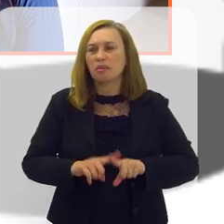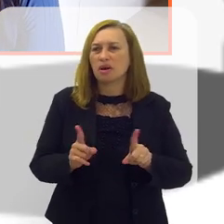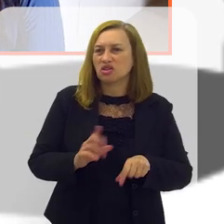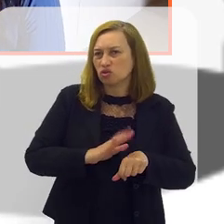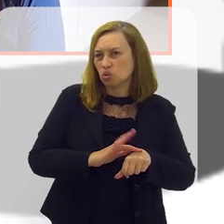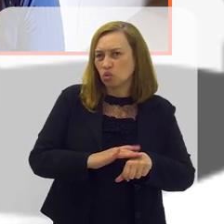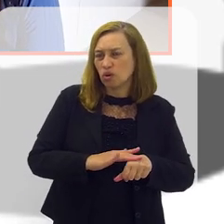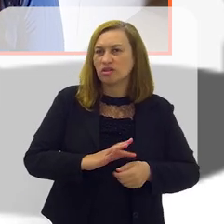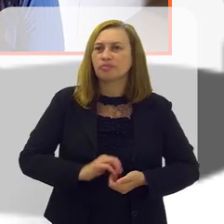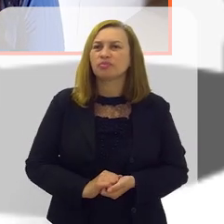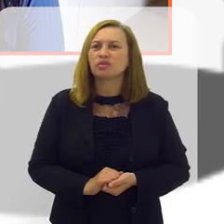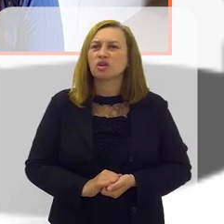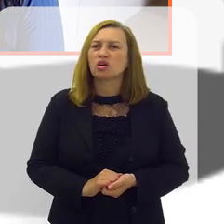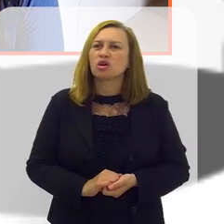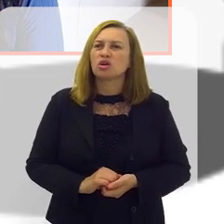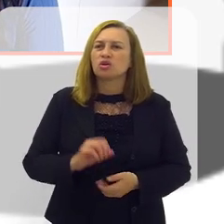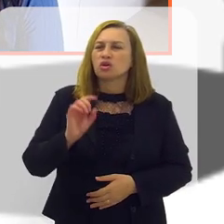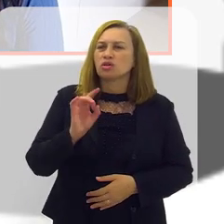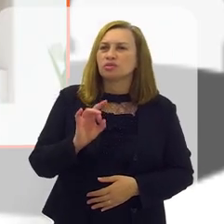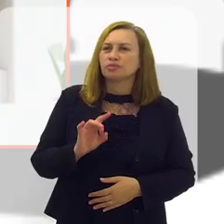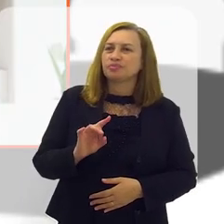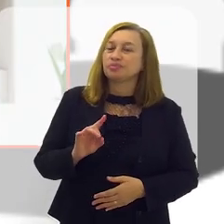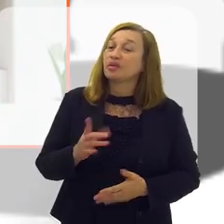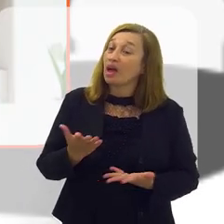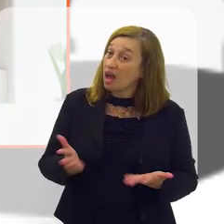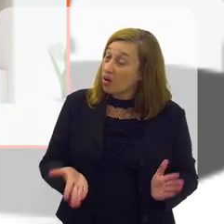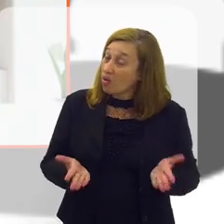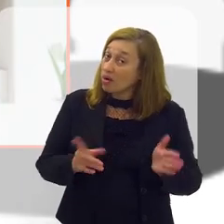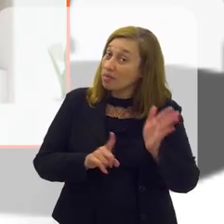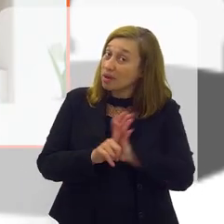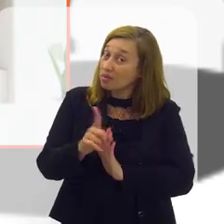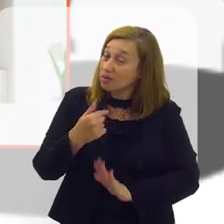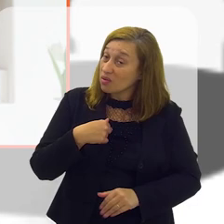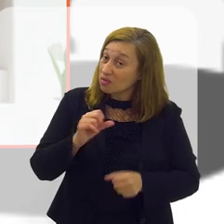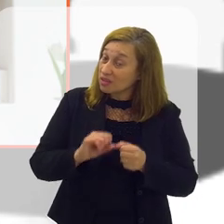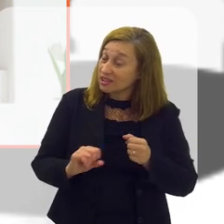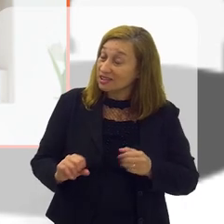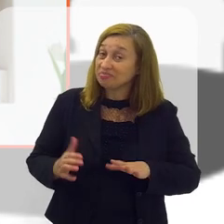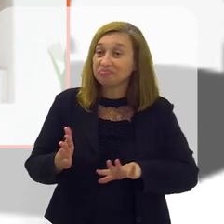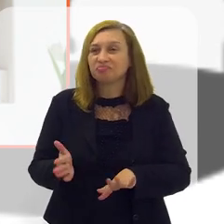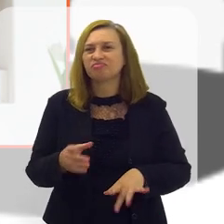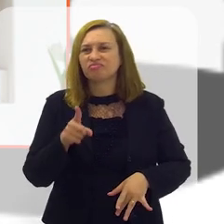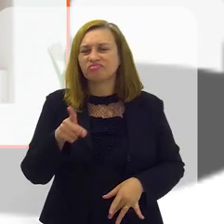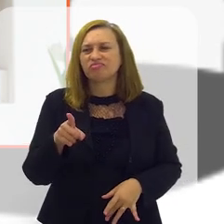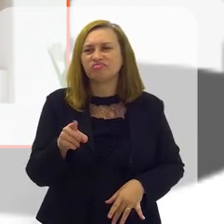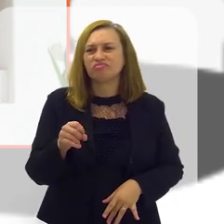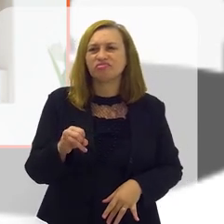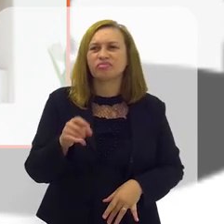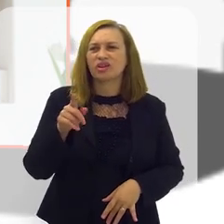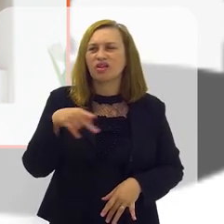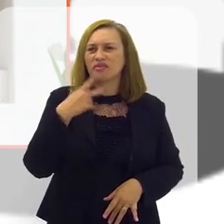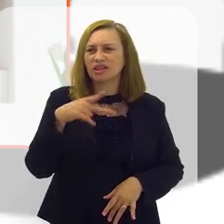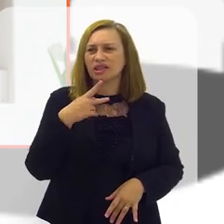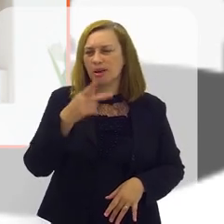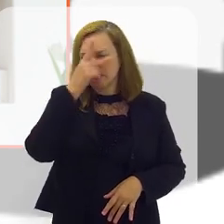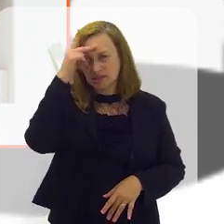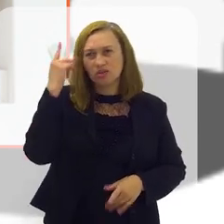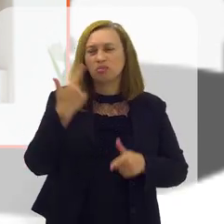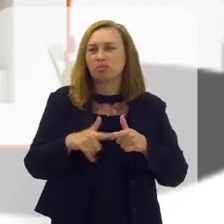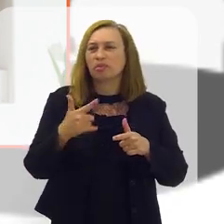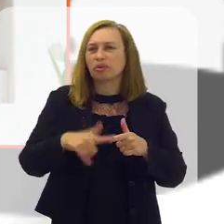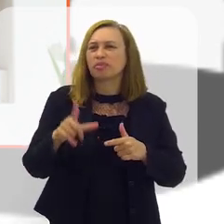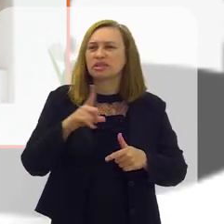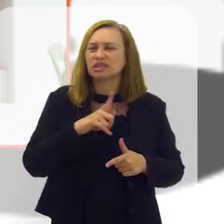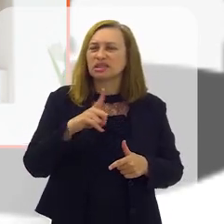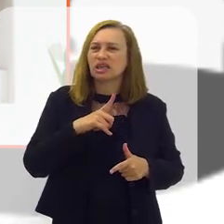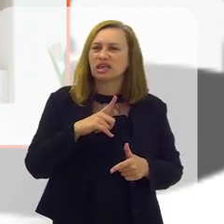possível, mas que adoeceu. Isso só enfatizou mais a pergunta que eu já ia fazer. Porque se você está falando isso, que a pessoa está com